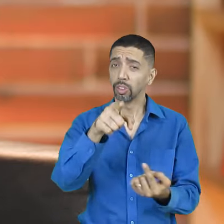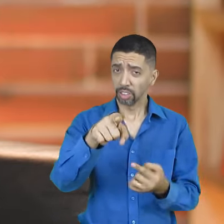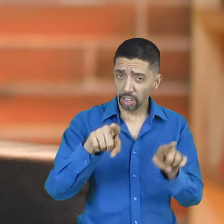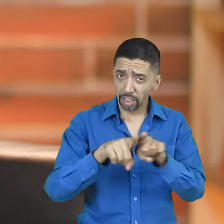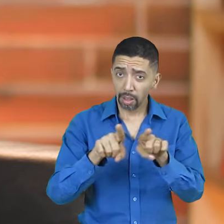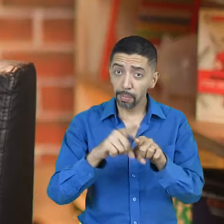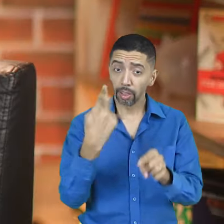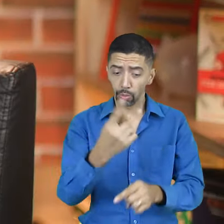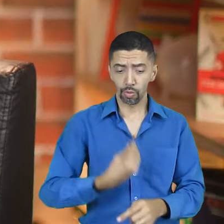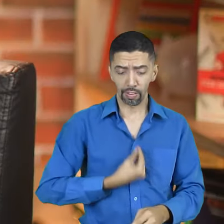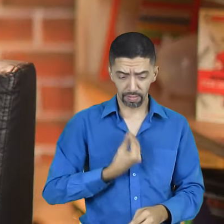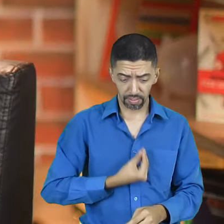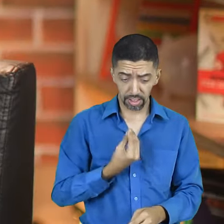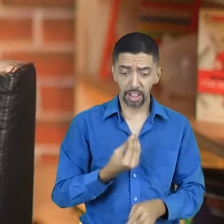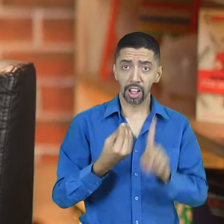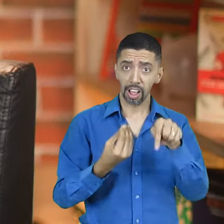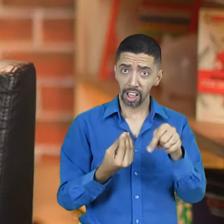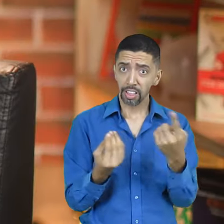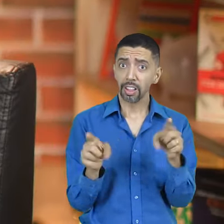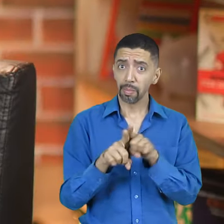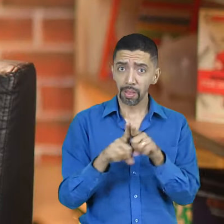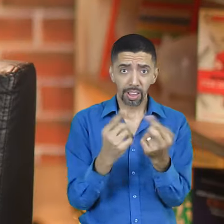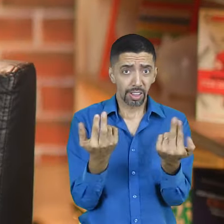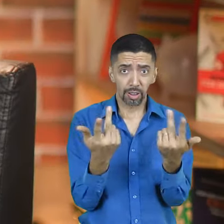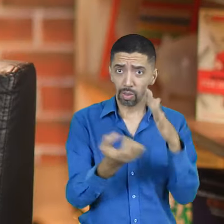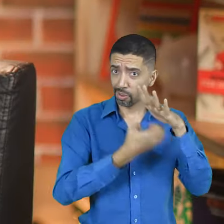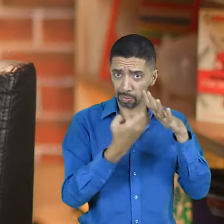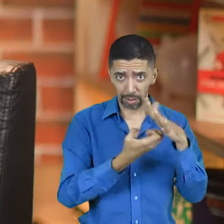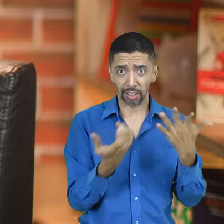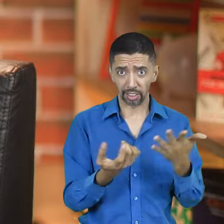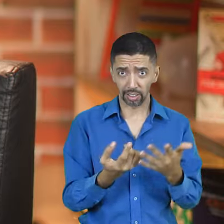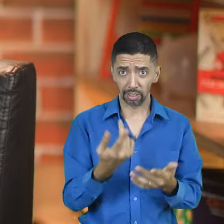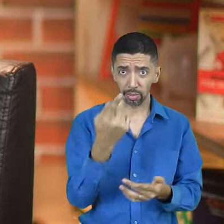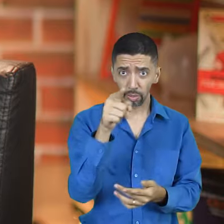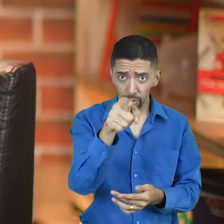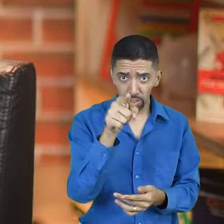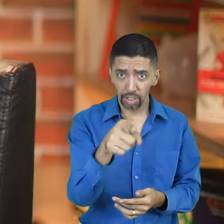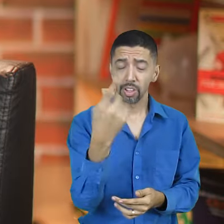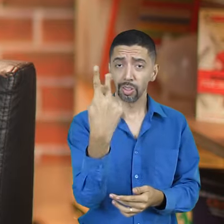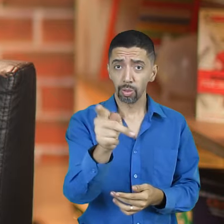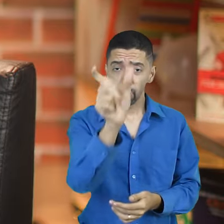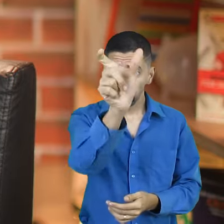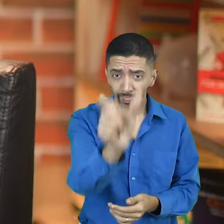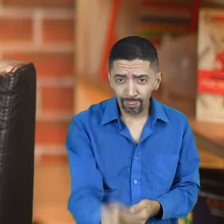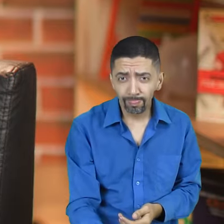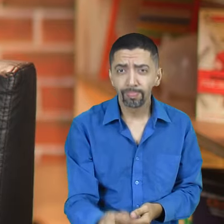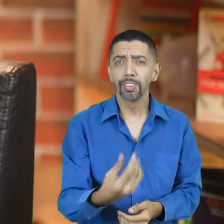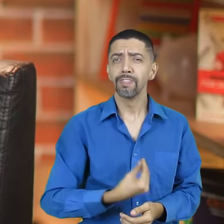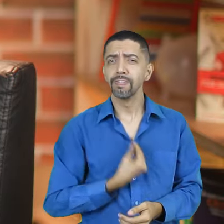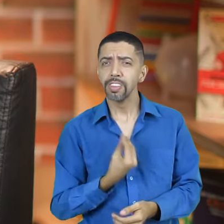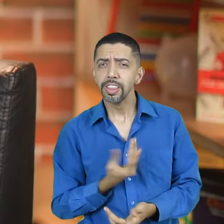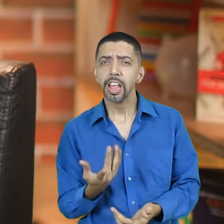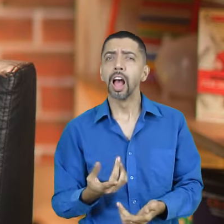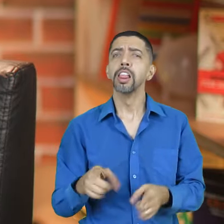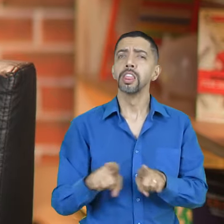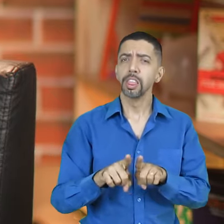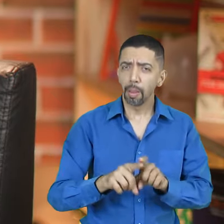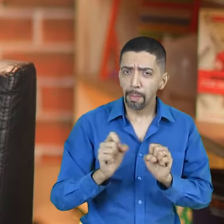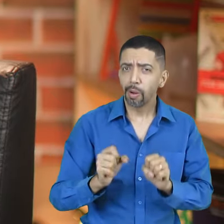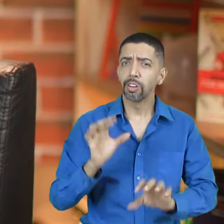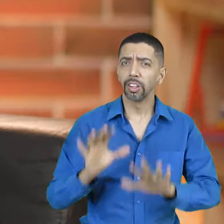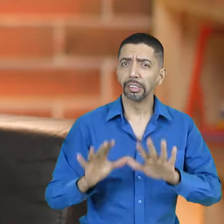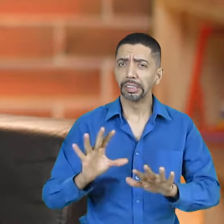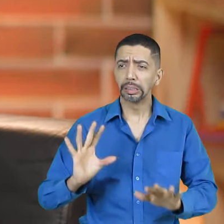Você S.A. Você é a sua própria empresa. Para que você possa evitar um desequilíbrio